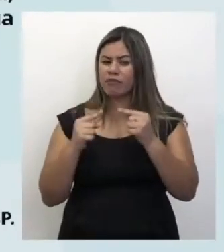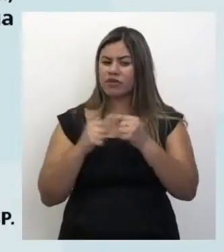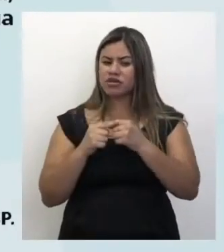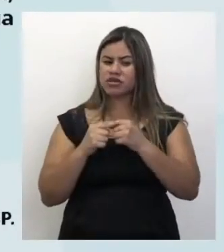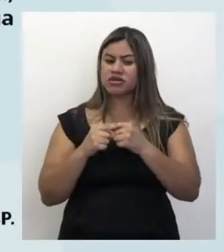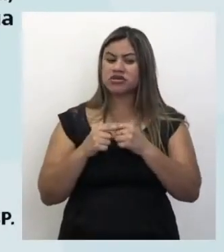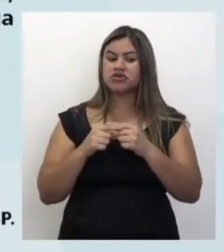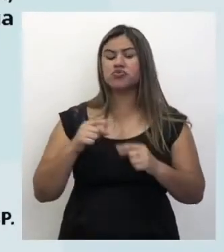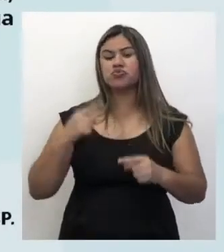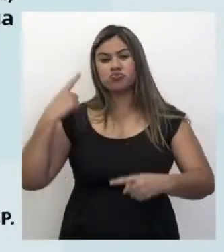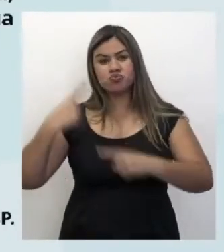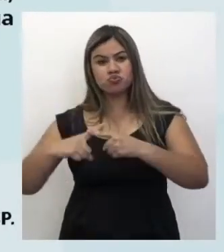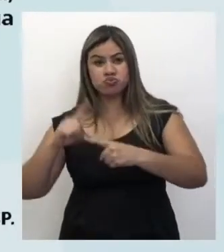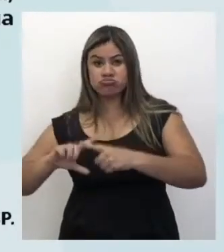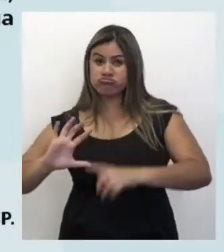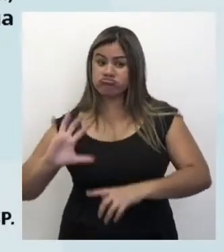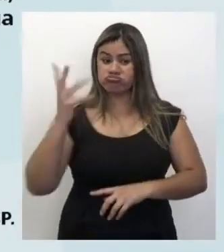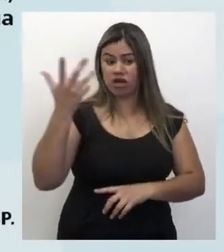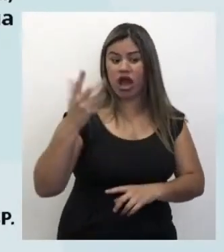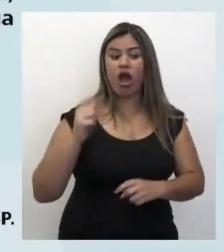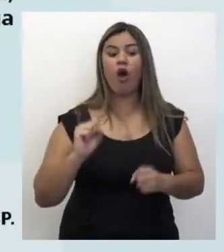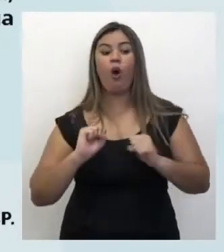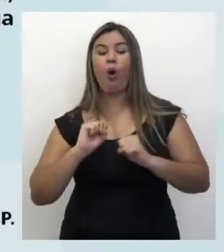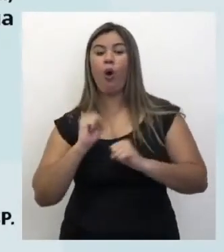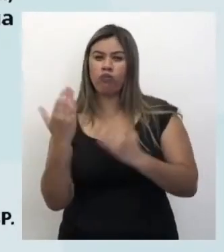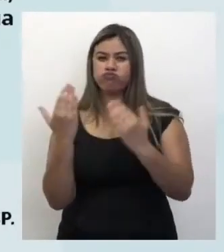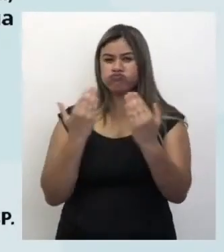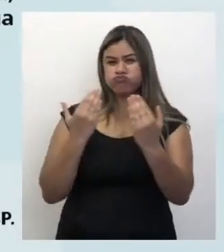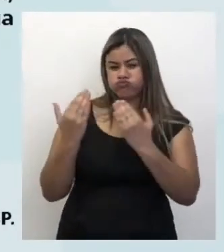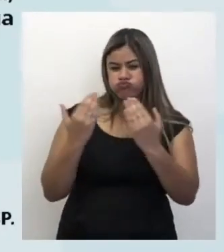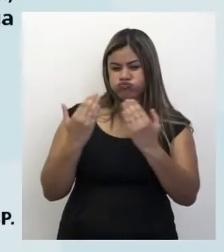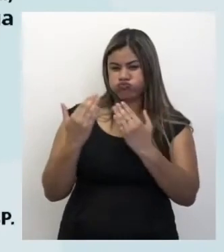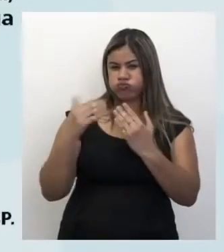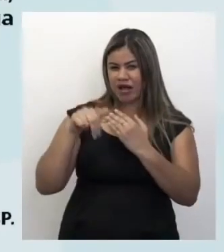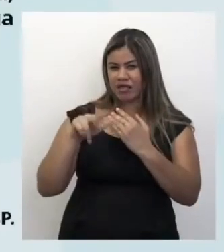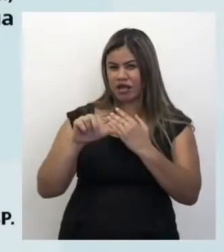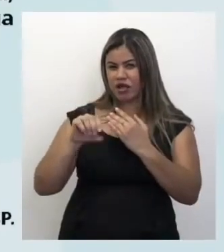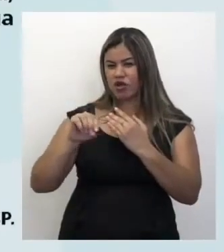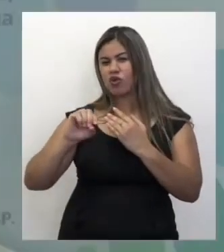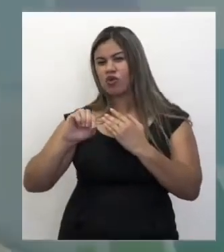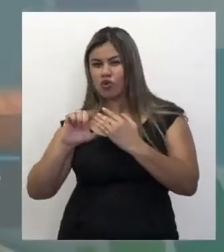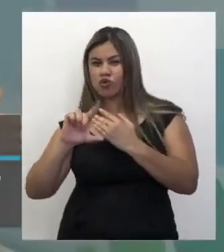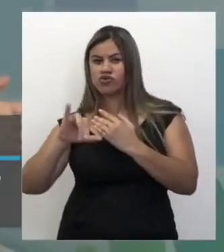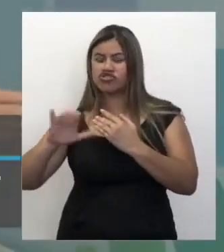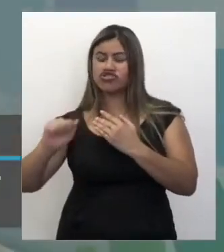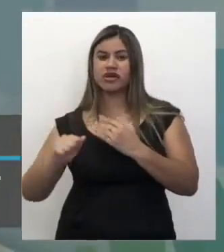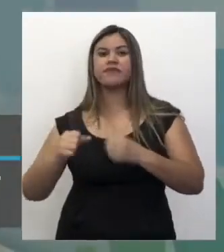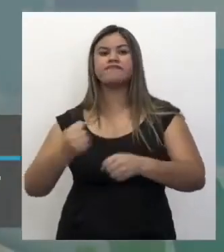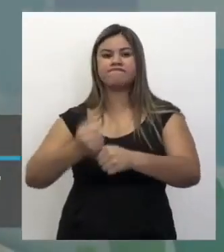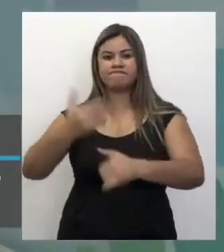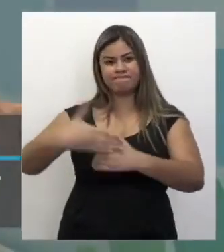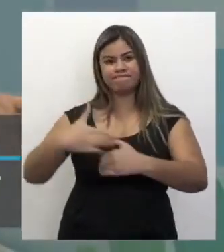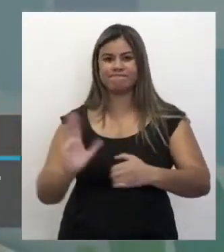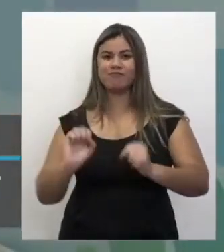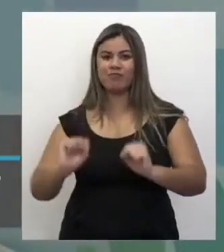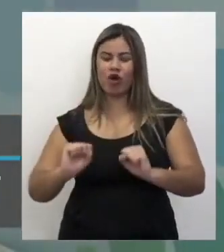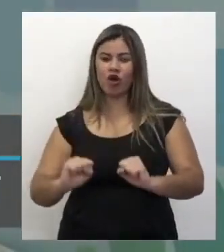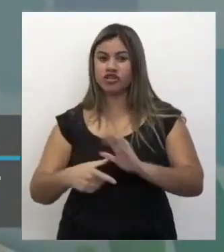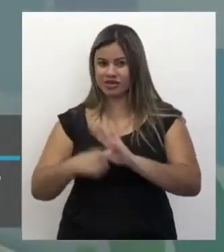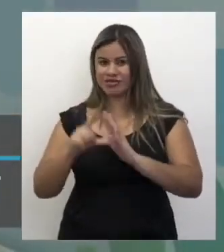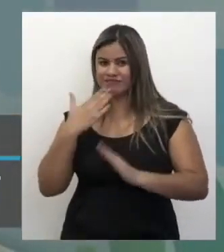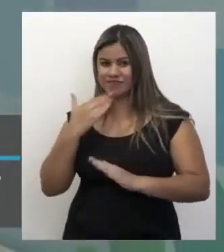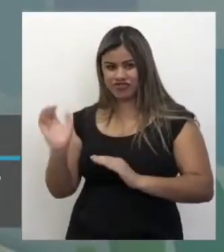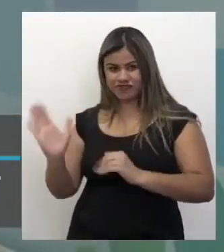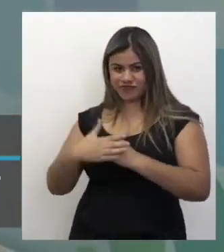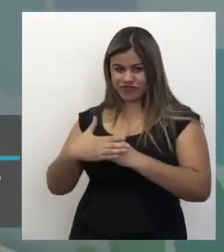e consequência, ou B, por comparação e analogia. E agora abram o chat, porque eu tinha pedido para fechar,